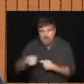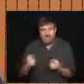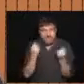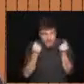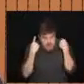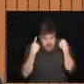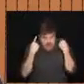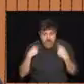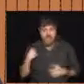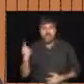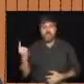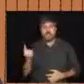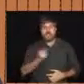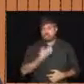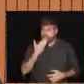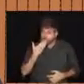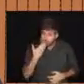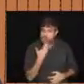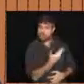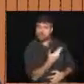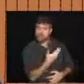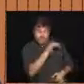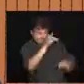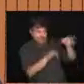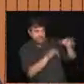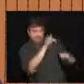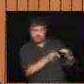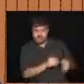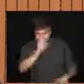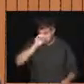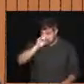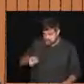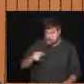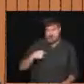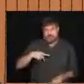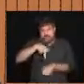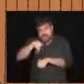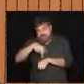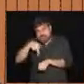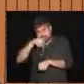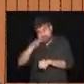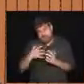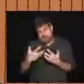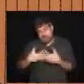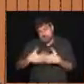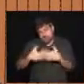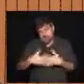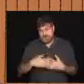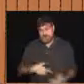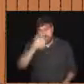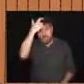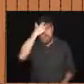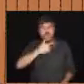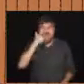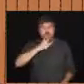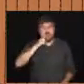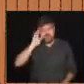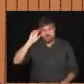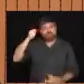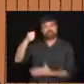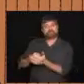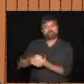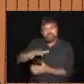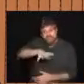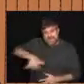nós vamos pedir à justiça, porque é assim que o nosso país funciona, para que eu possa tomar decisões